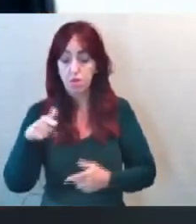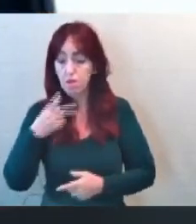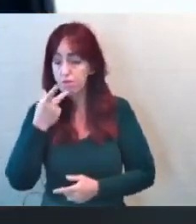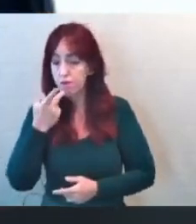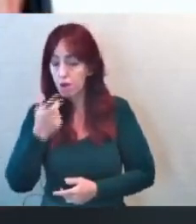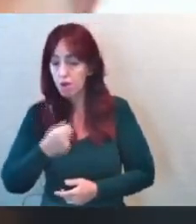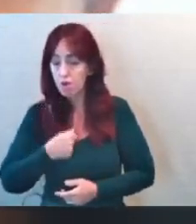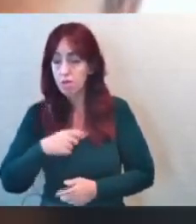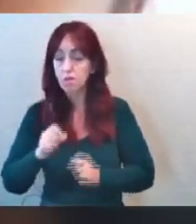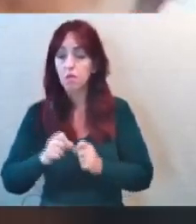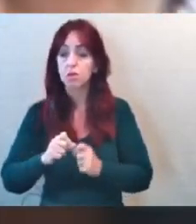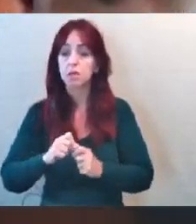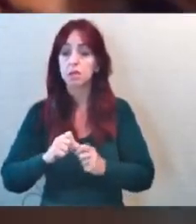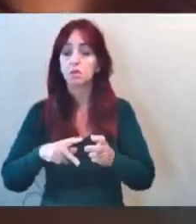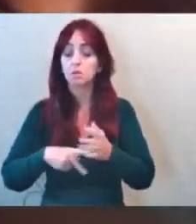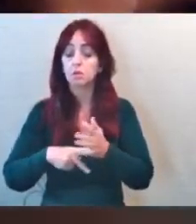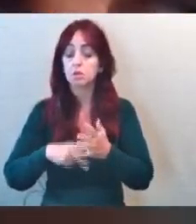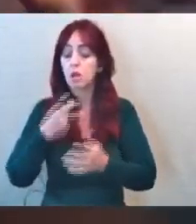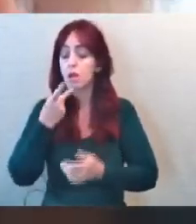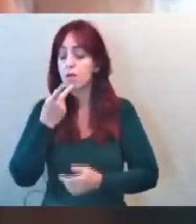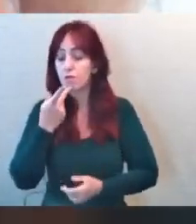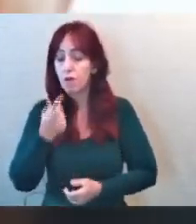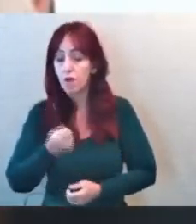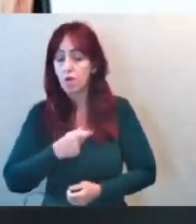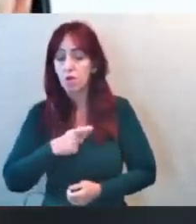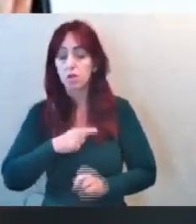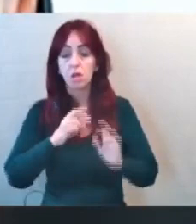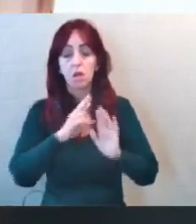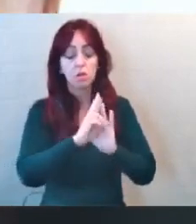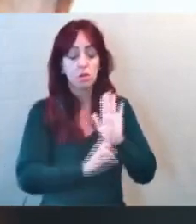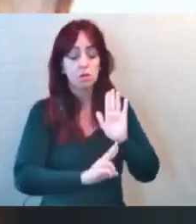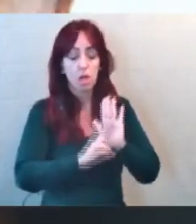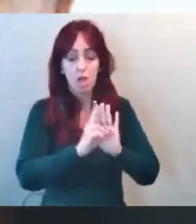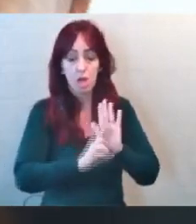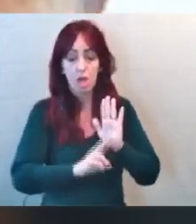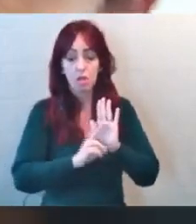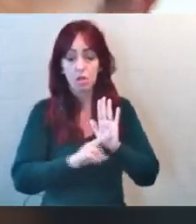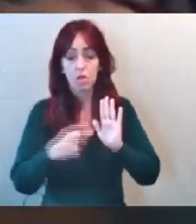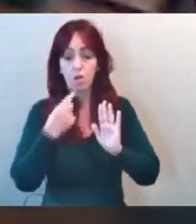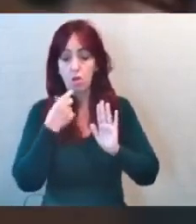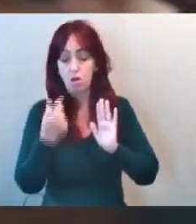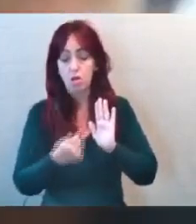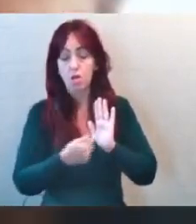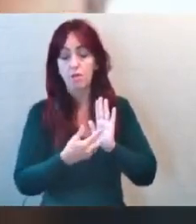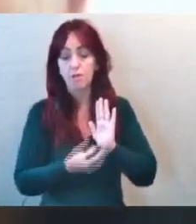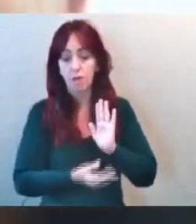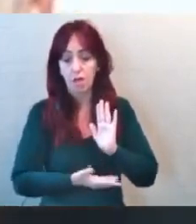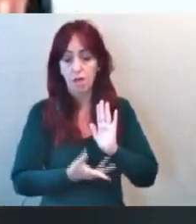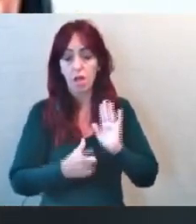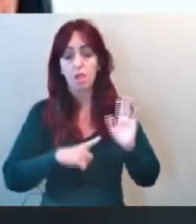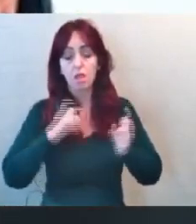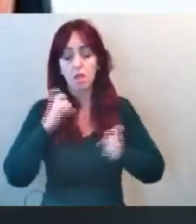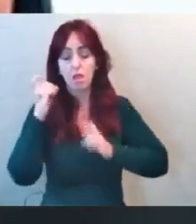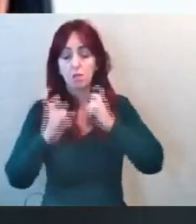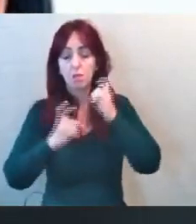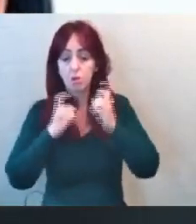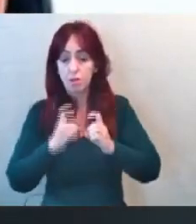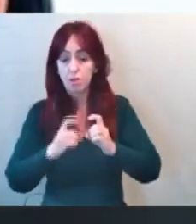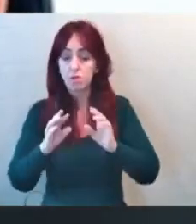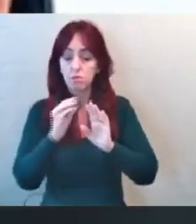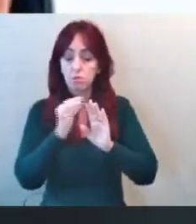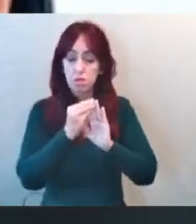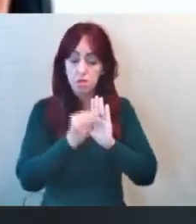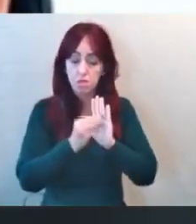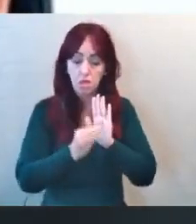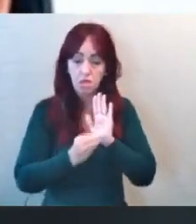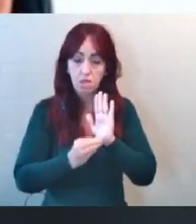existe graves indícios, o nosso relatório vê indícios. A gente tem uma preocupação com